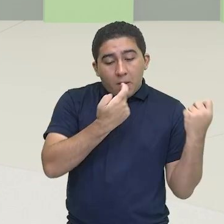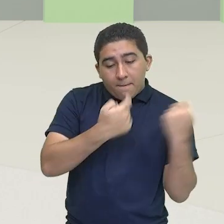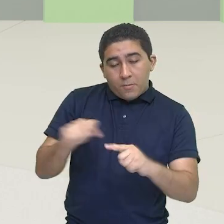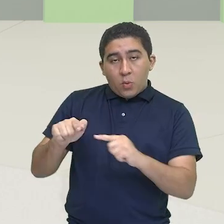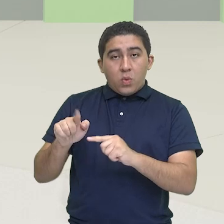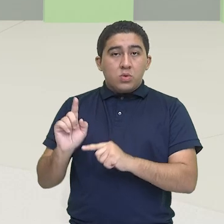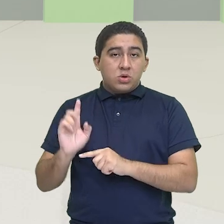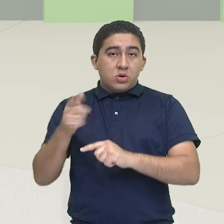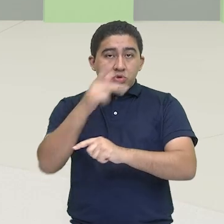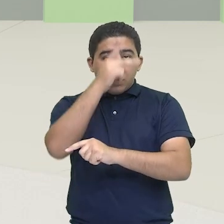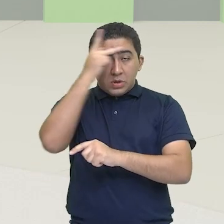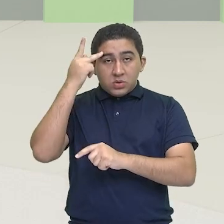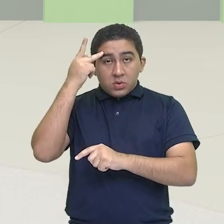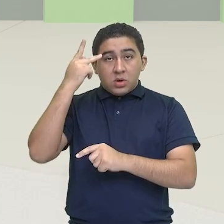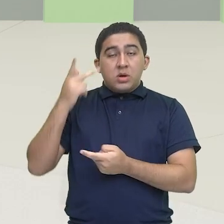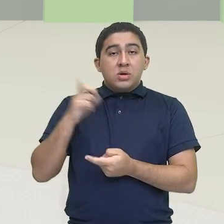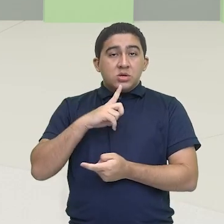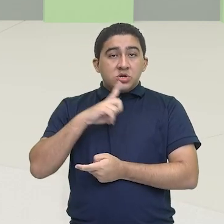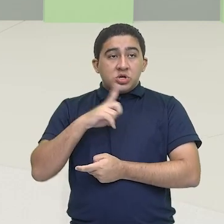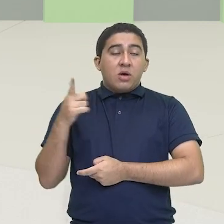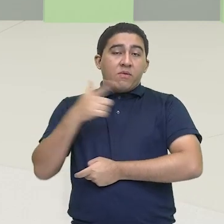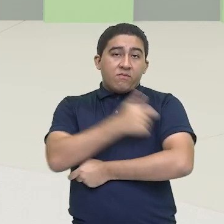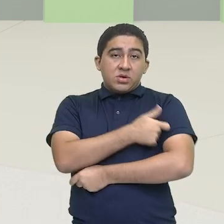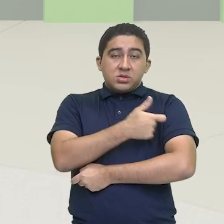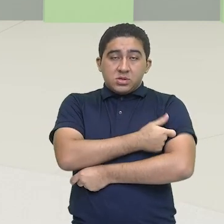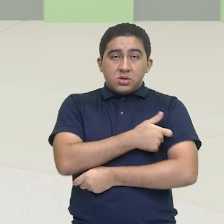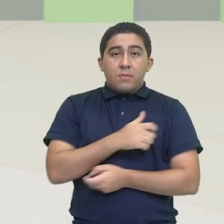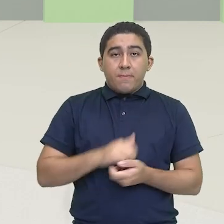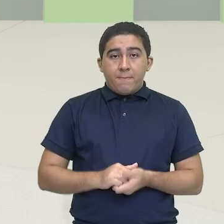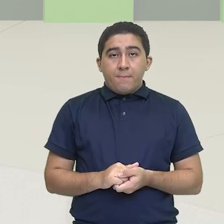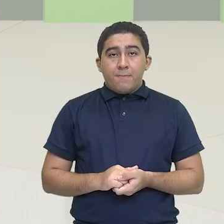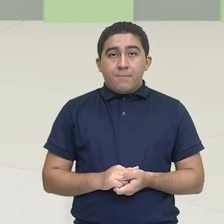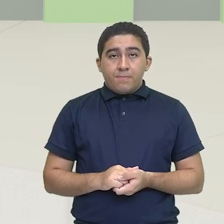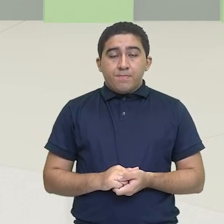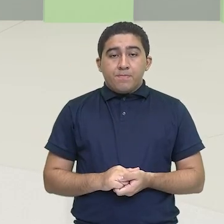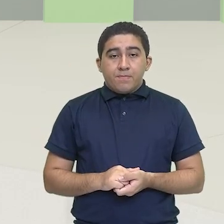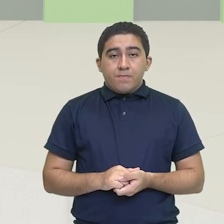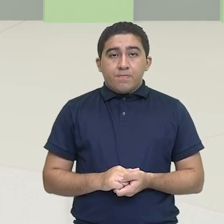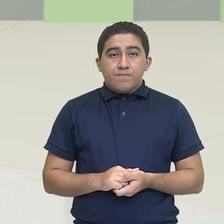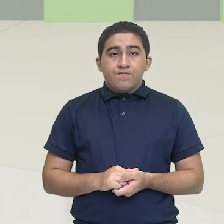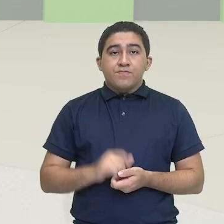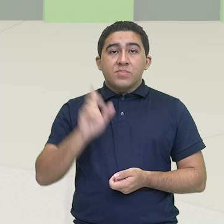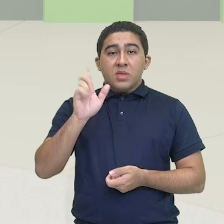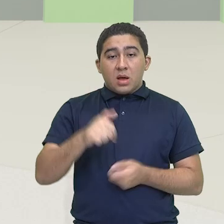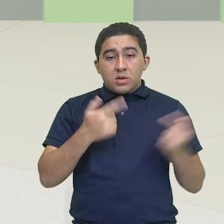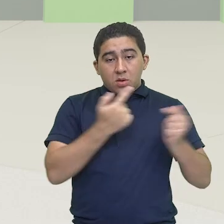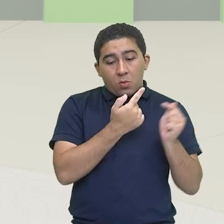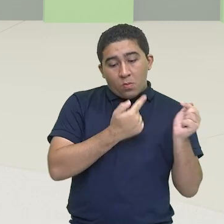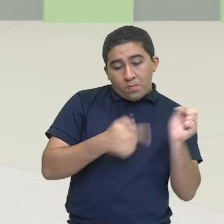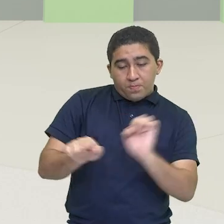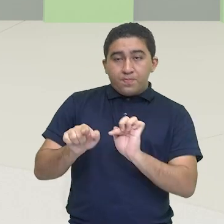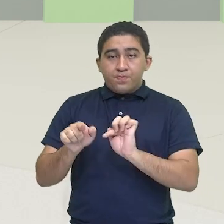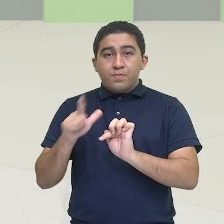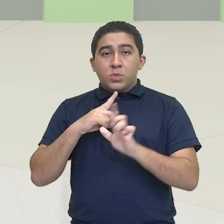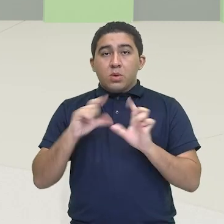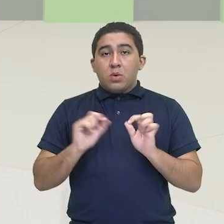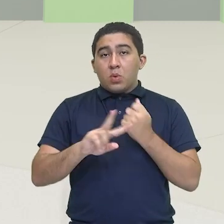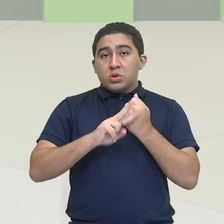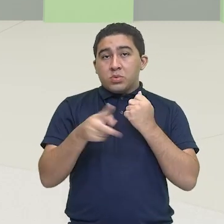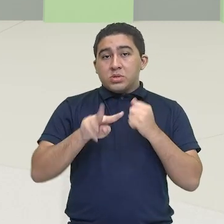os agentes que vacinavam contra a varíola. Essa rebeldia gerou,